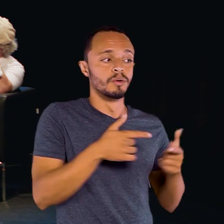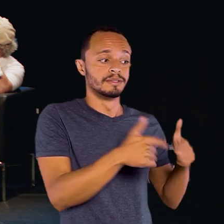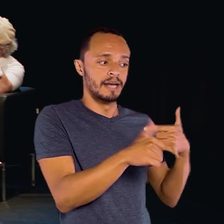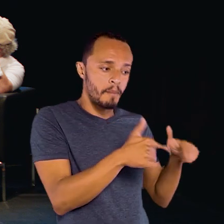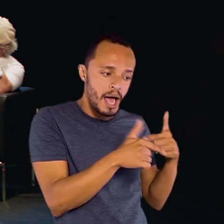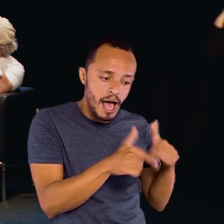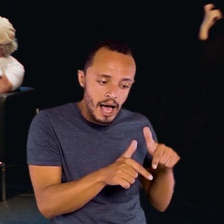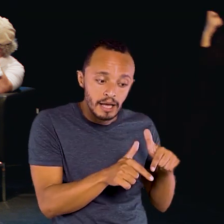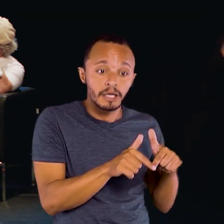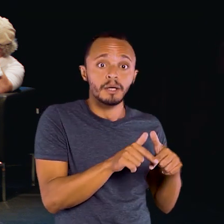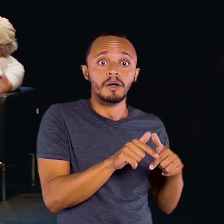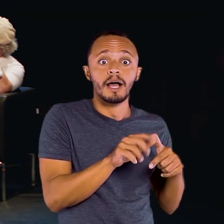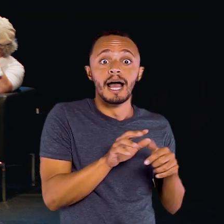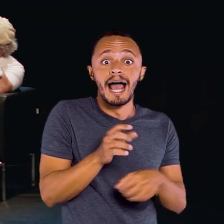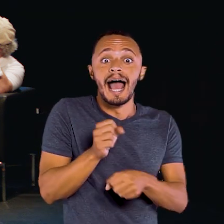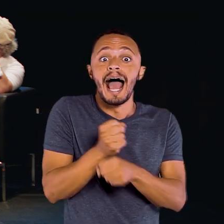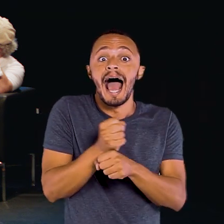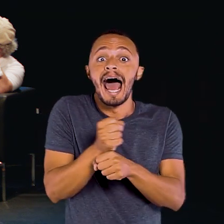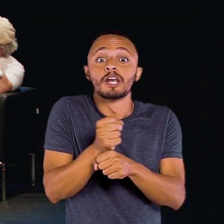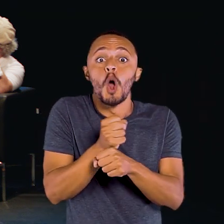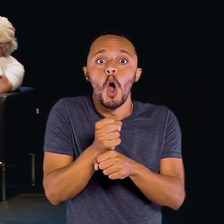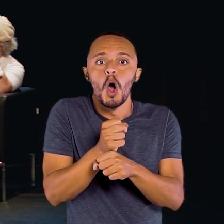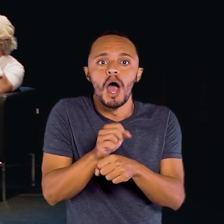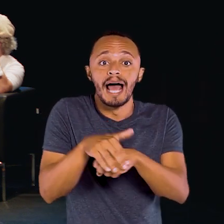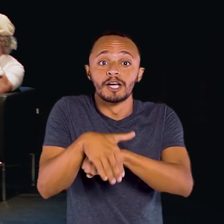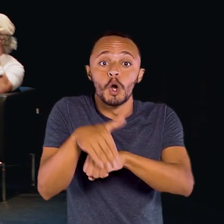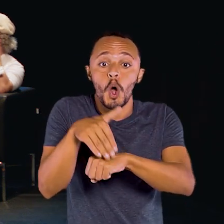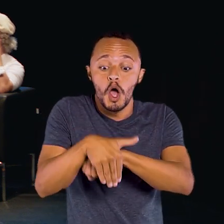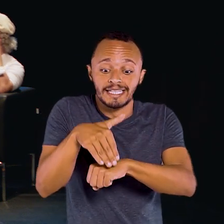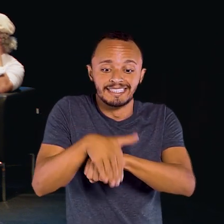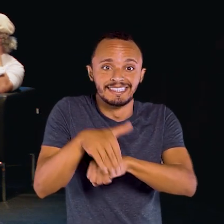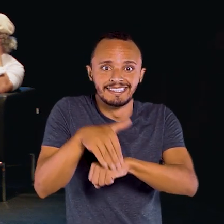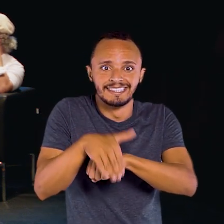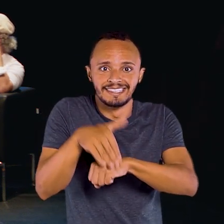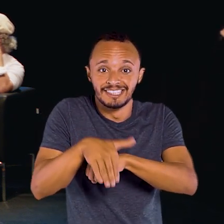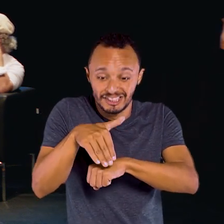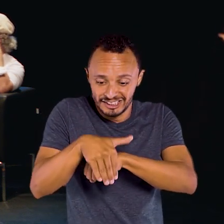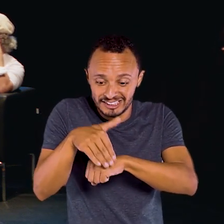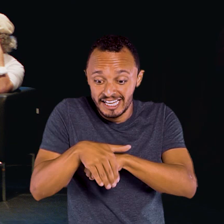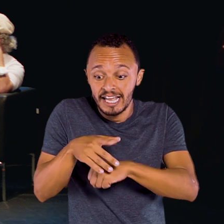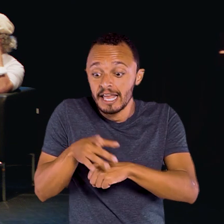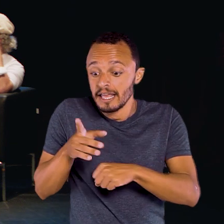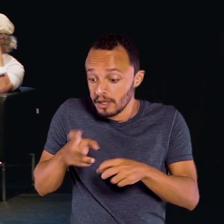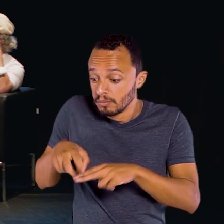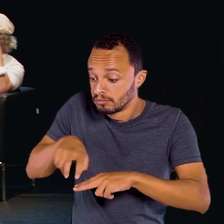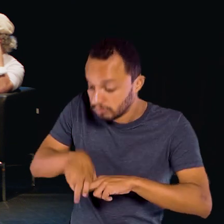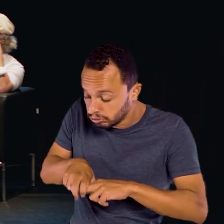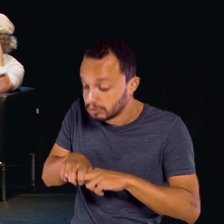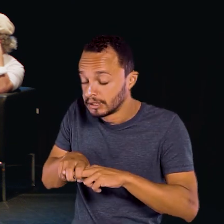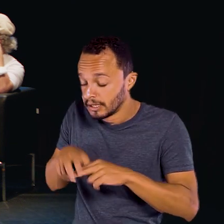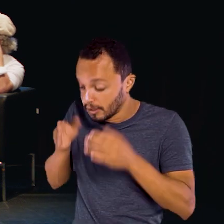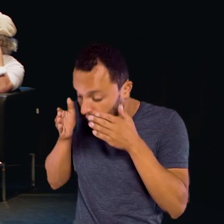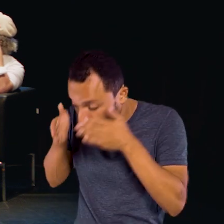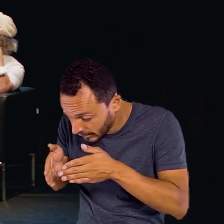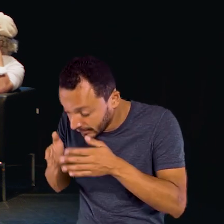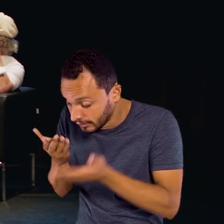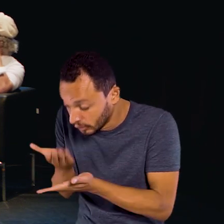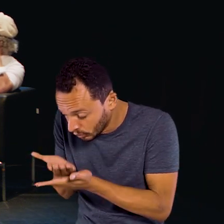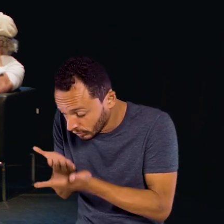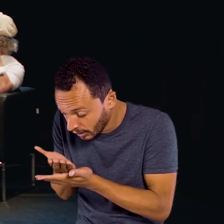os barulhos, porque eles não queriam que eu estudasse, porque não queriam que eu saísse dali, né? Então, o desafio